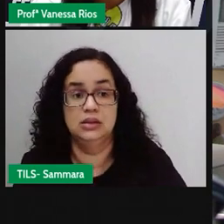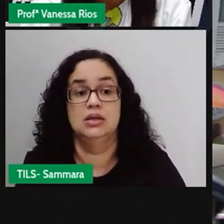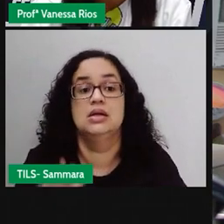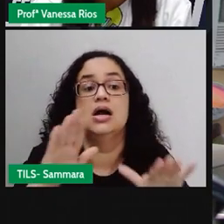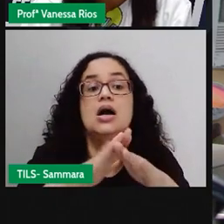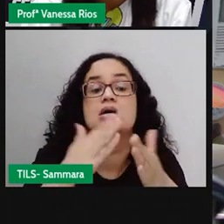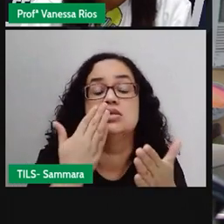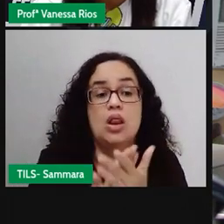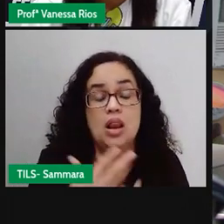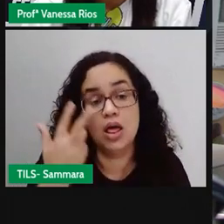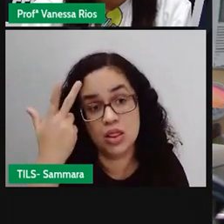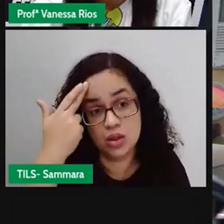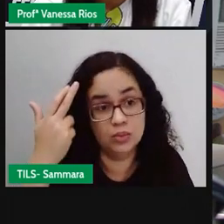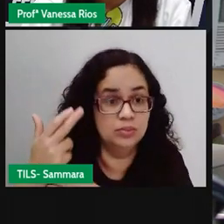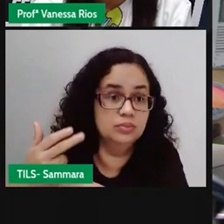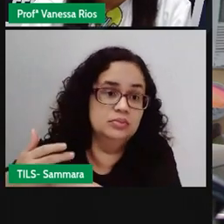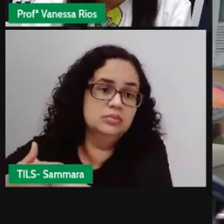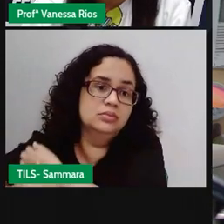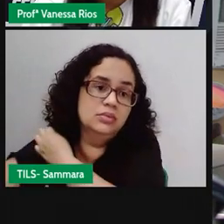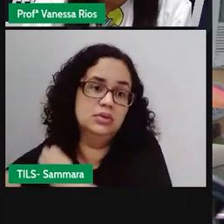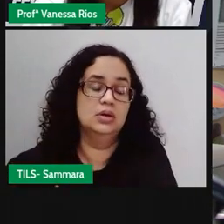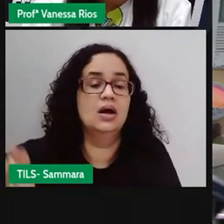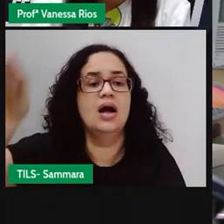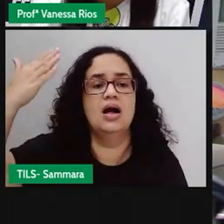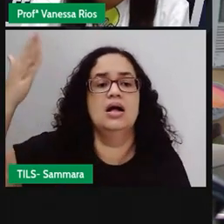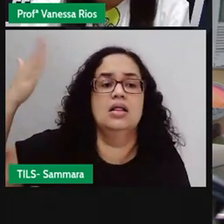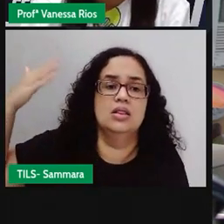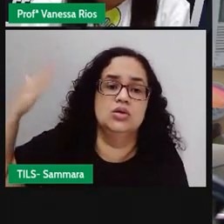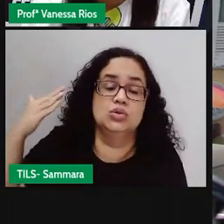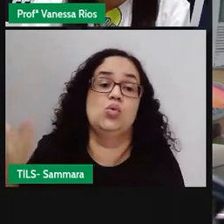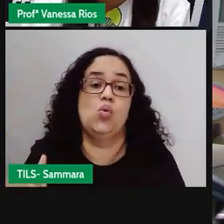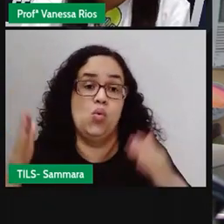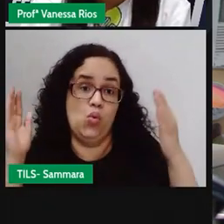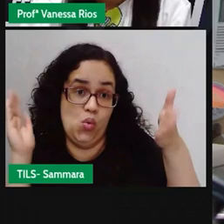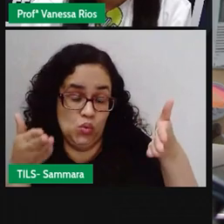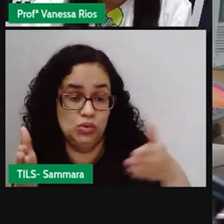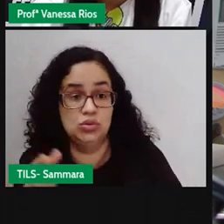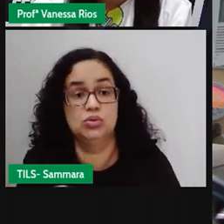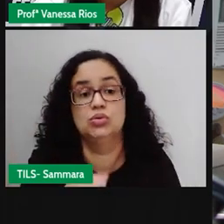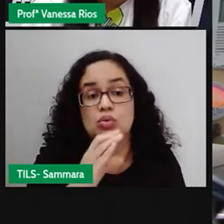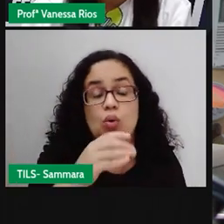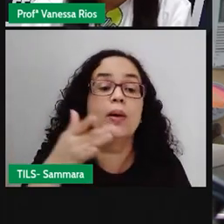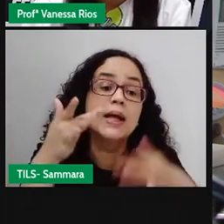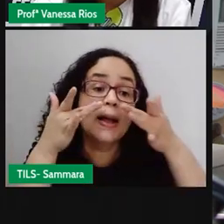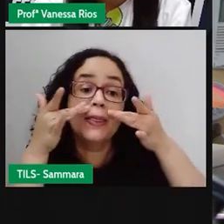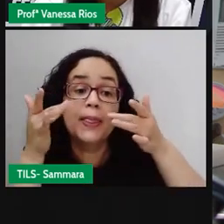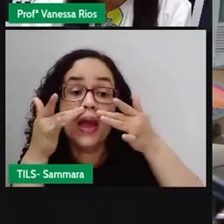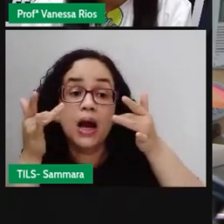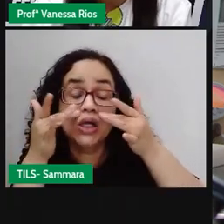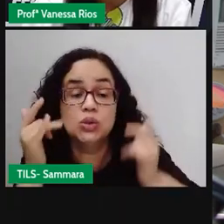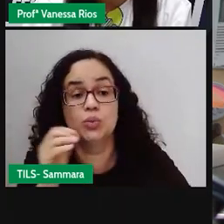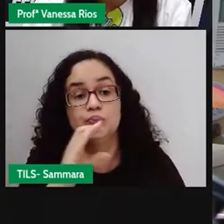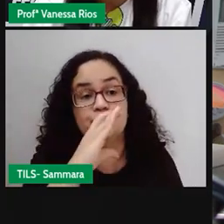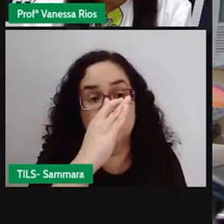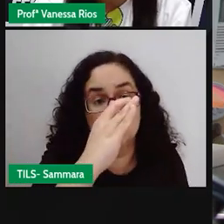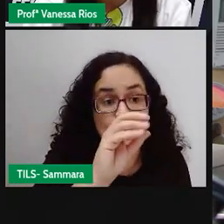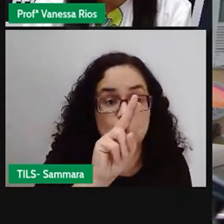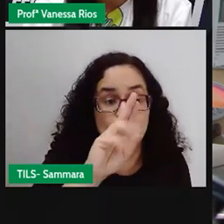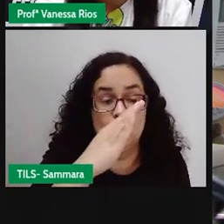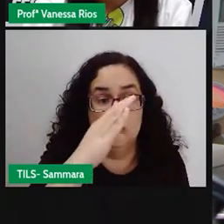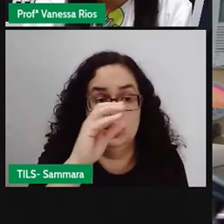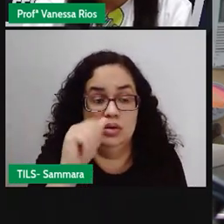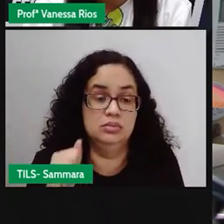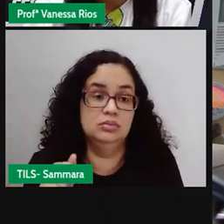escola normal, né? Há anos e anos atrás, hoje funciona um teatro aí dentro, né? E um centro